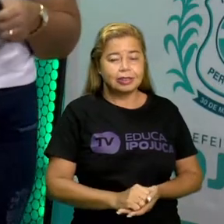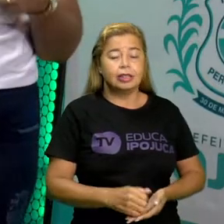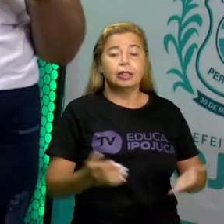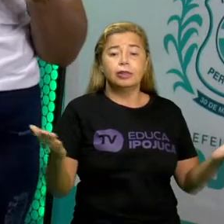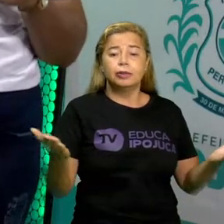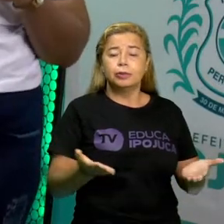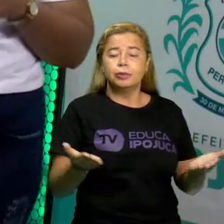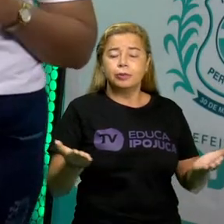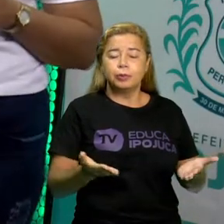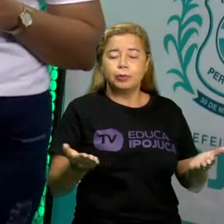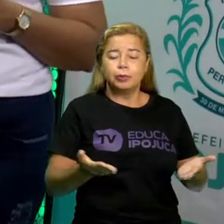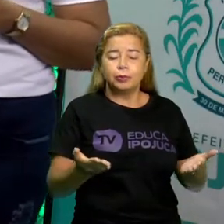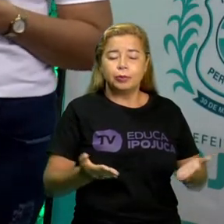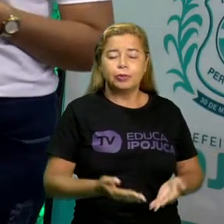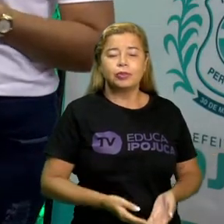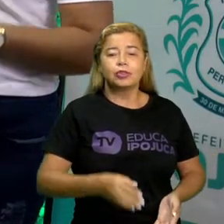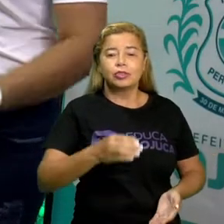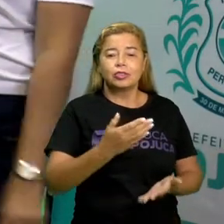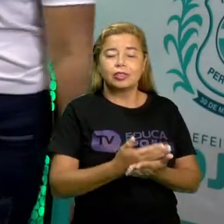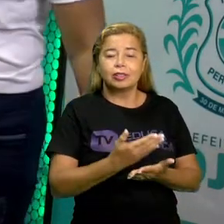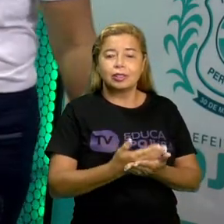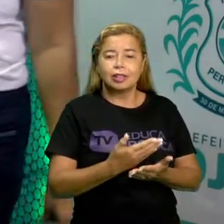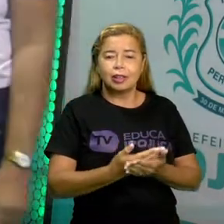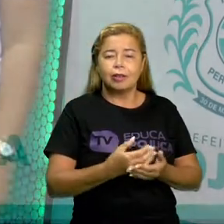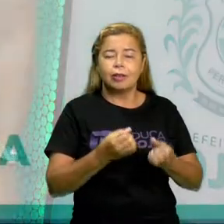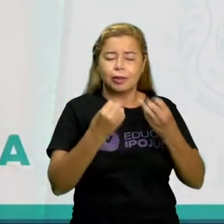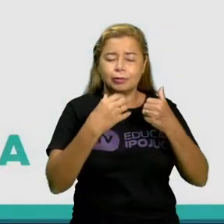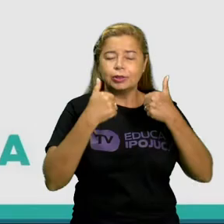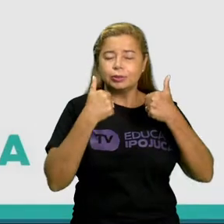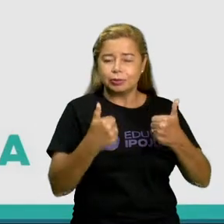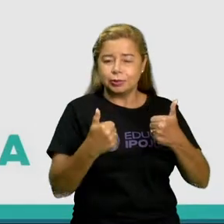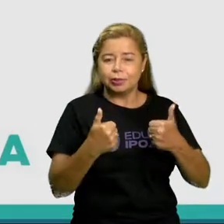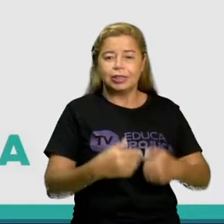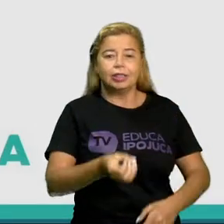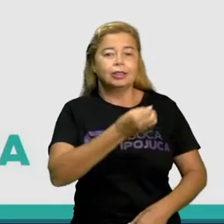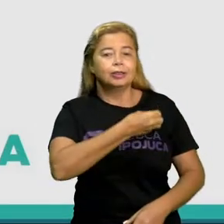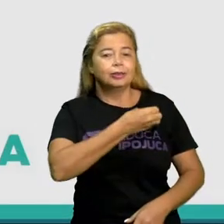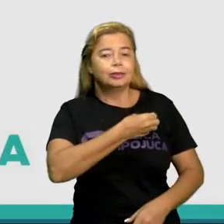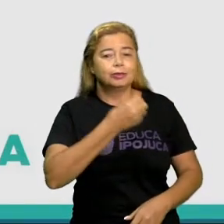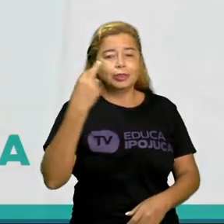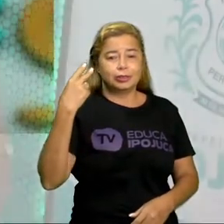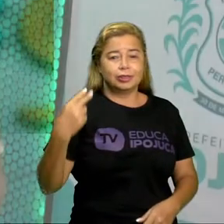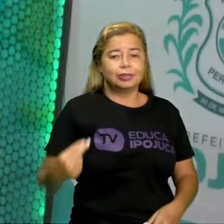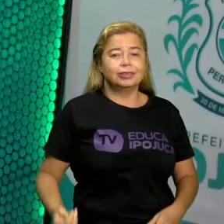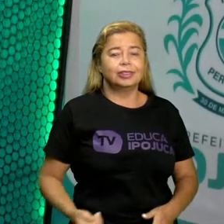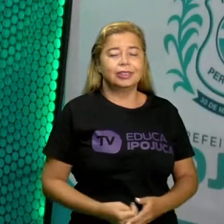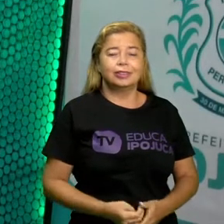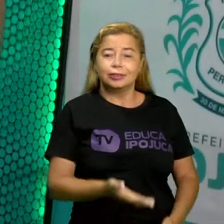de hoje está bem interessante. Vamos ver números naturais. Vamos lá?